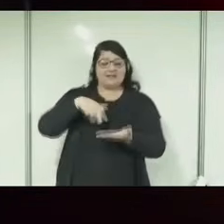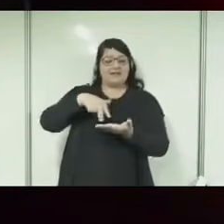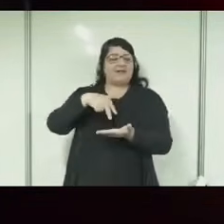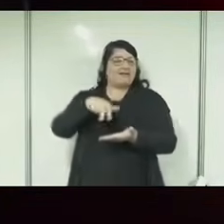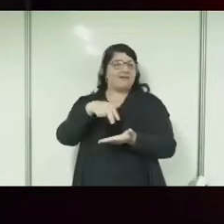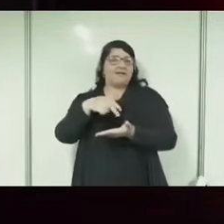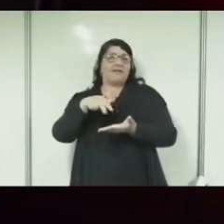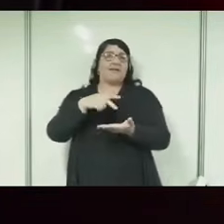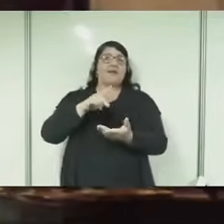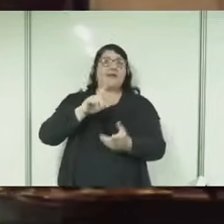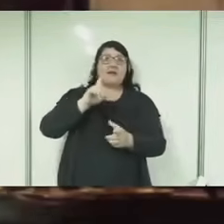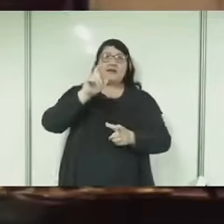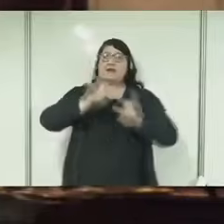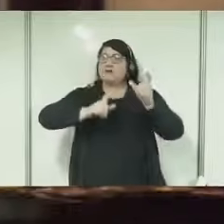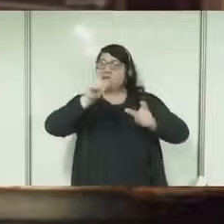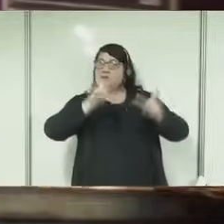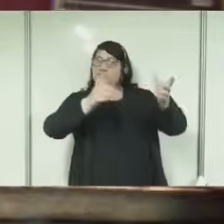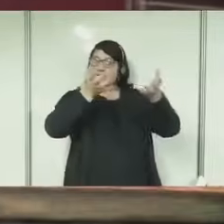de se abraçar.